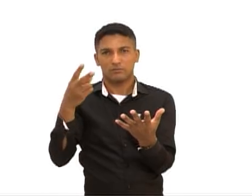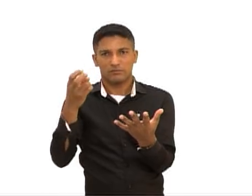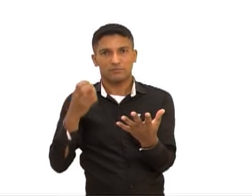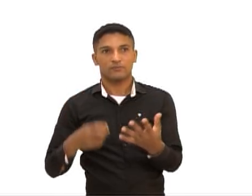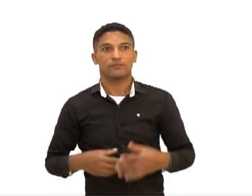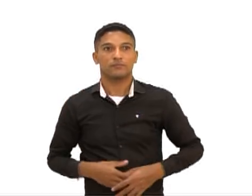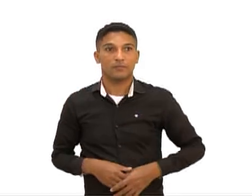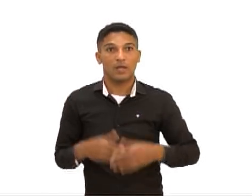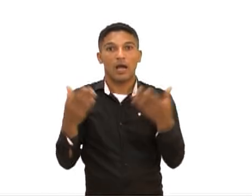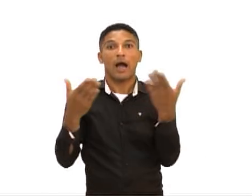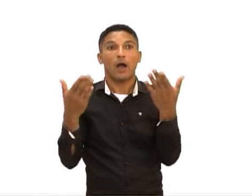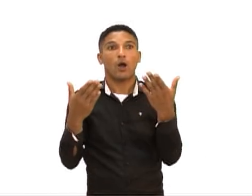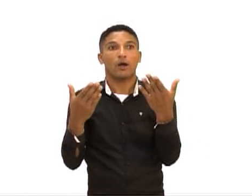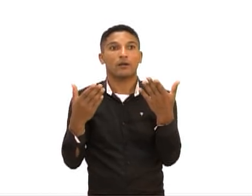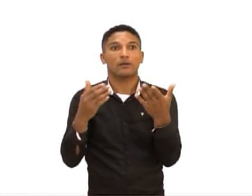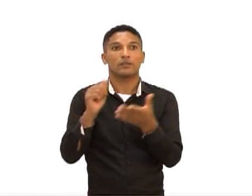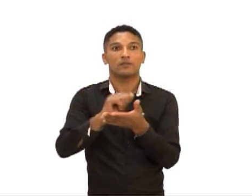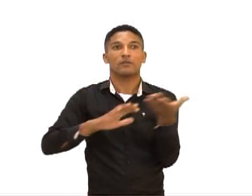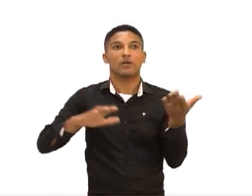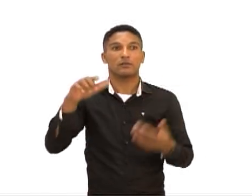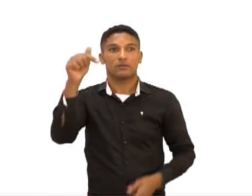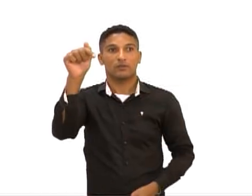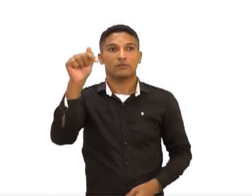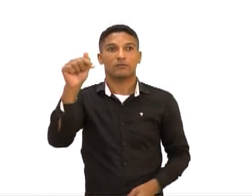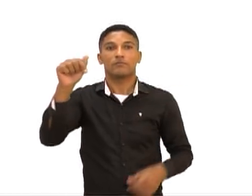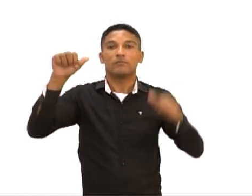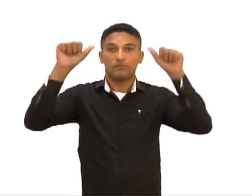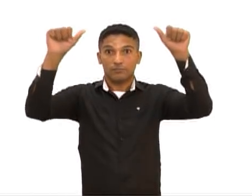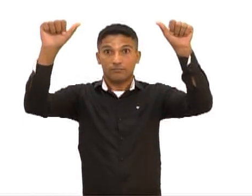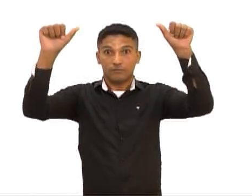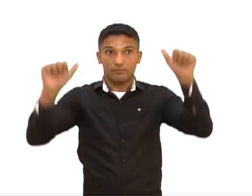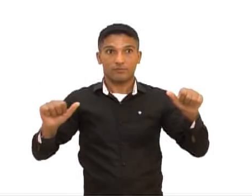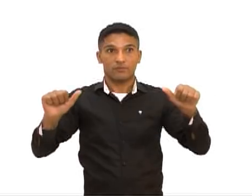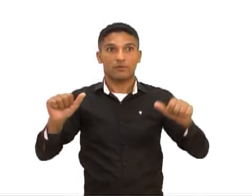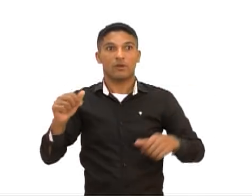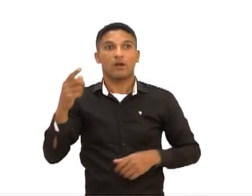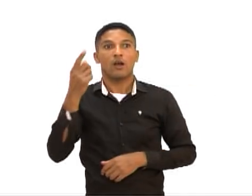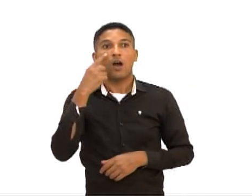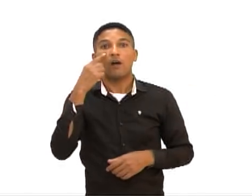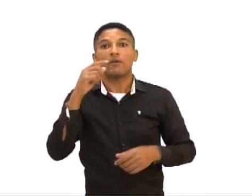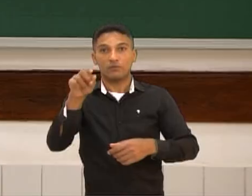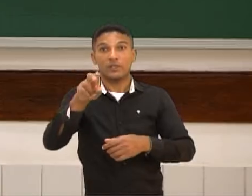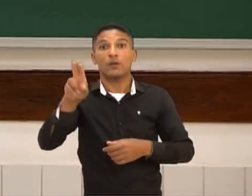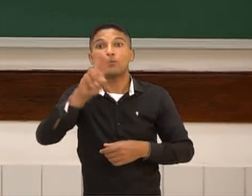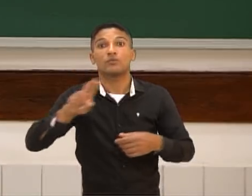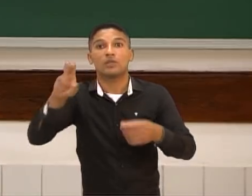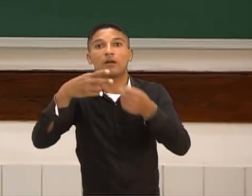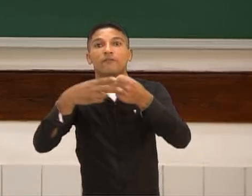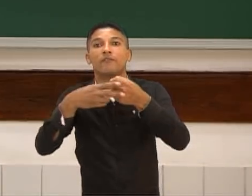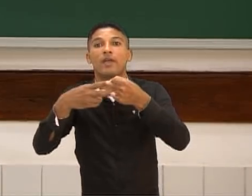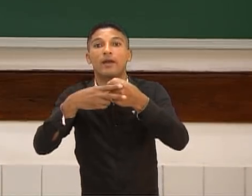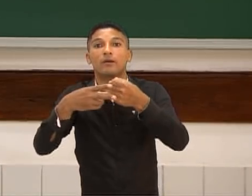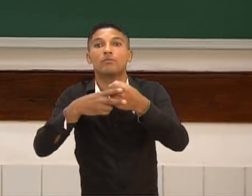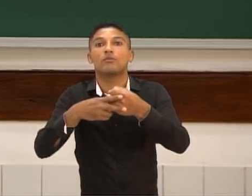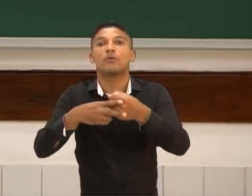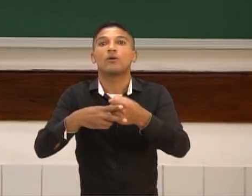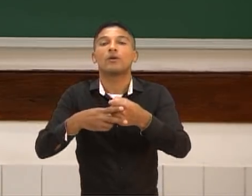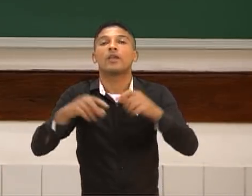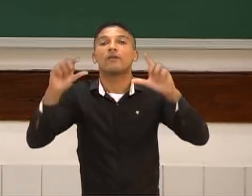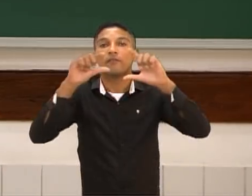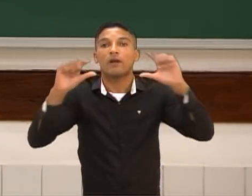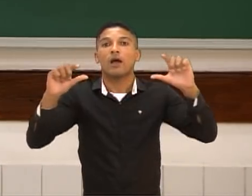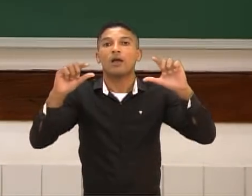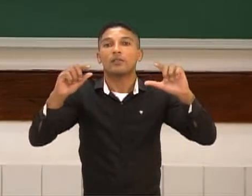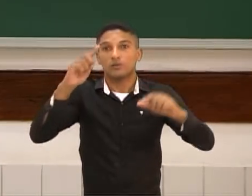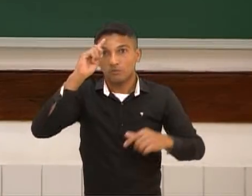pôster, iniciando com um verbo no modo imperativo. Use sua criatividade. Vou deixar aqui o slide para vocês analisarem o pôster e